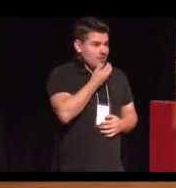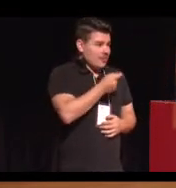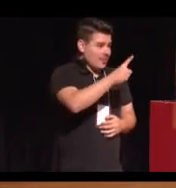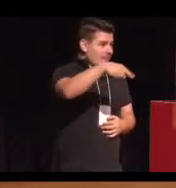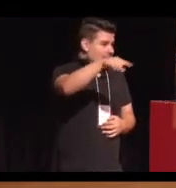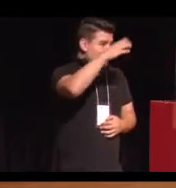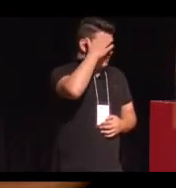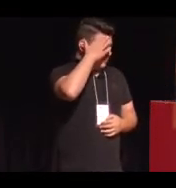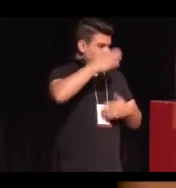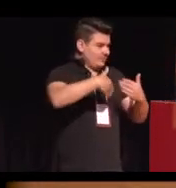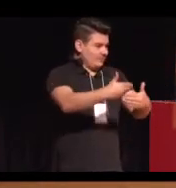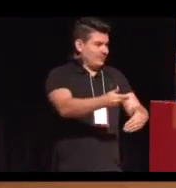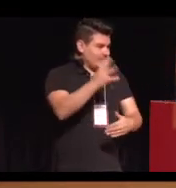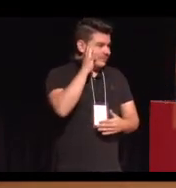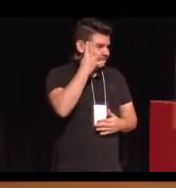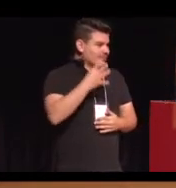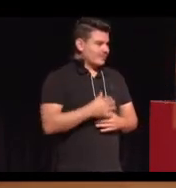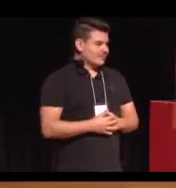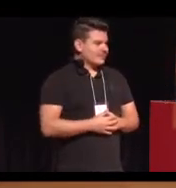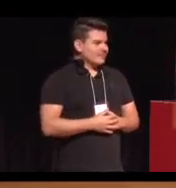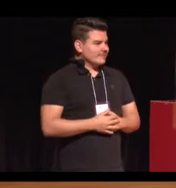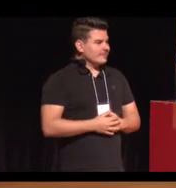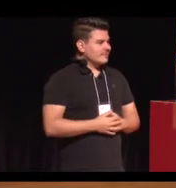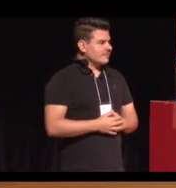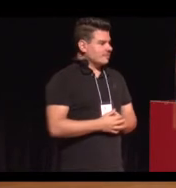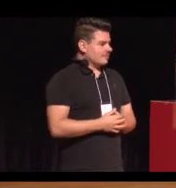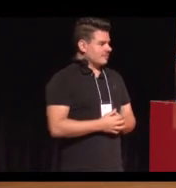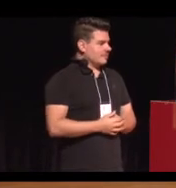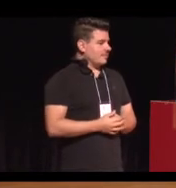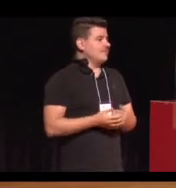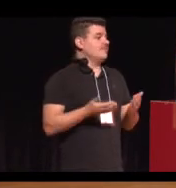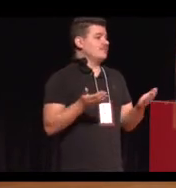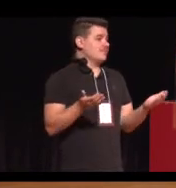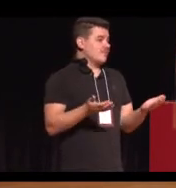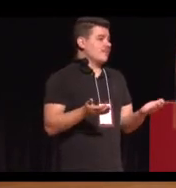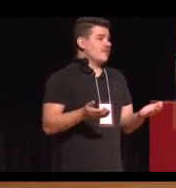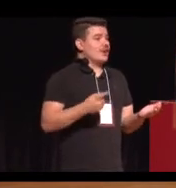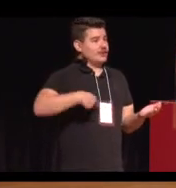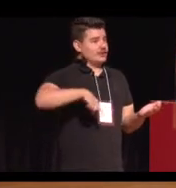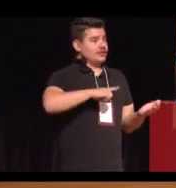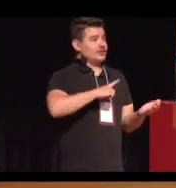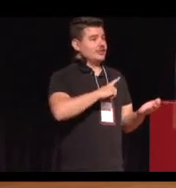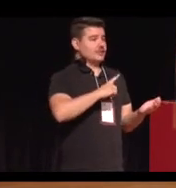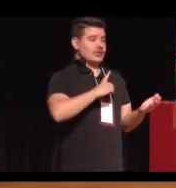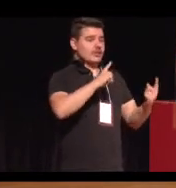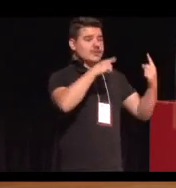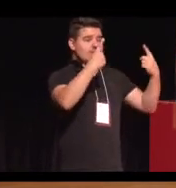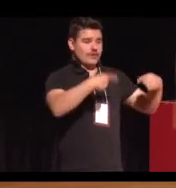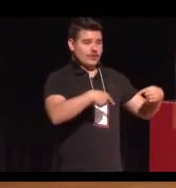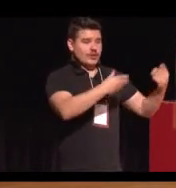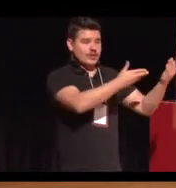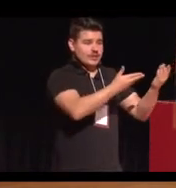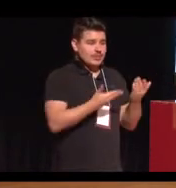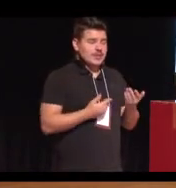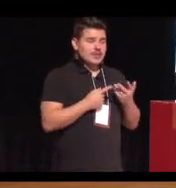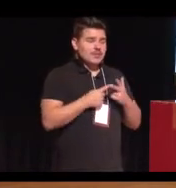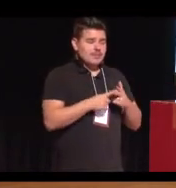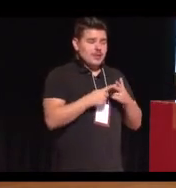está acontecendo, então. Vocês sabem a dor da gente. Então, a gente recebeu o desafio de dar manutenção nesse sistema